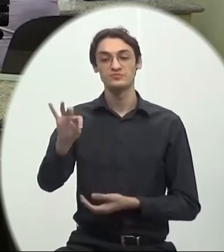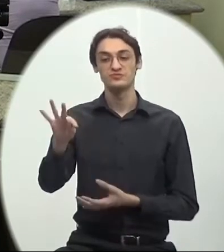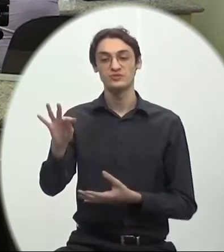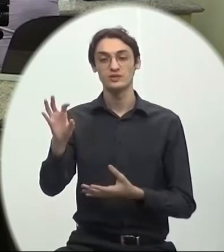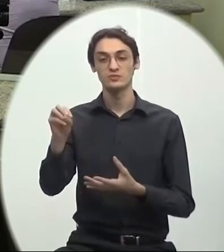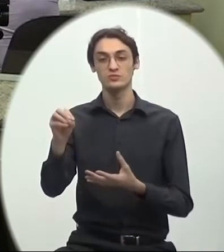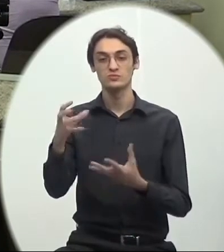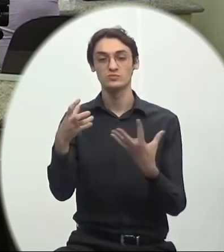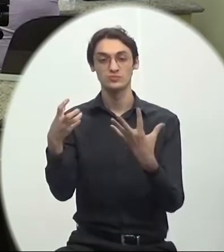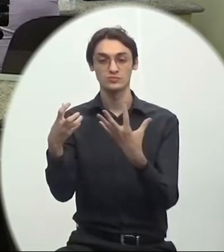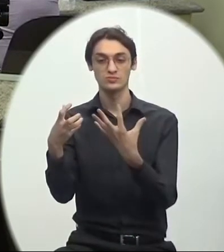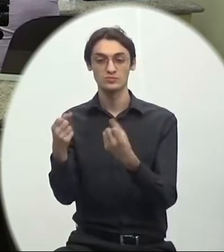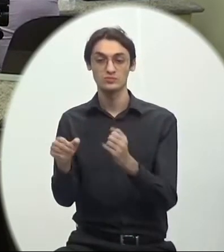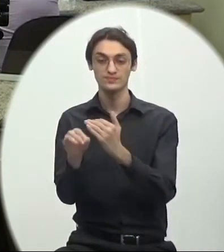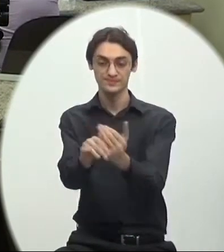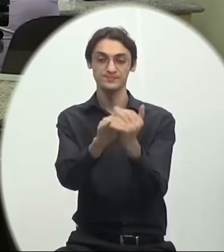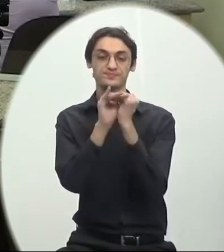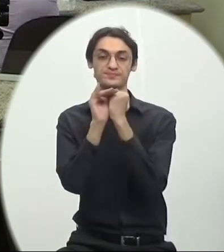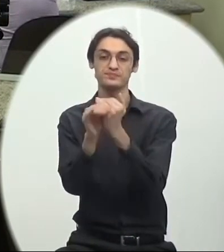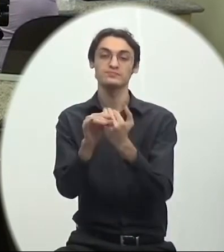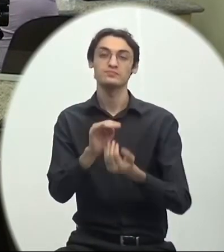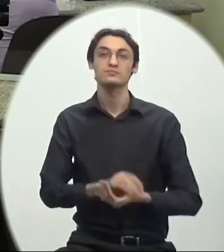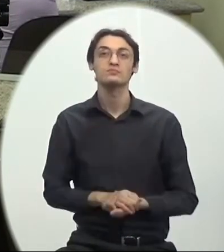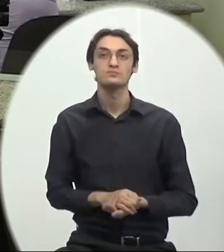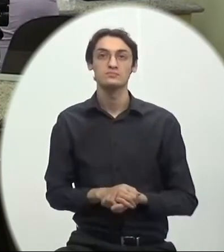derrubado por unanimidade.